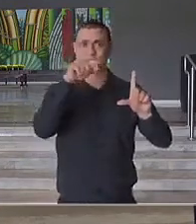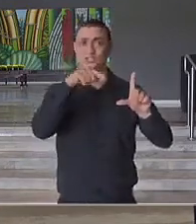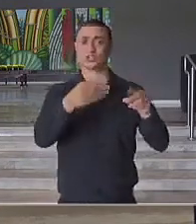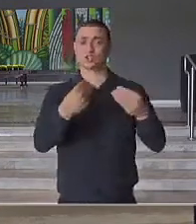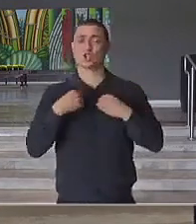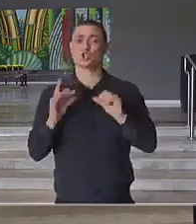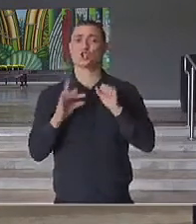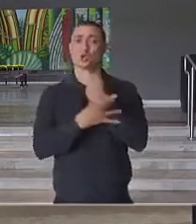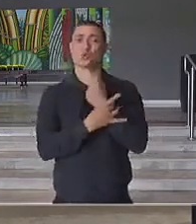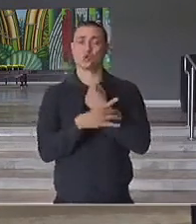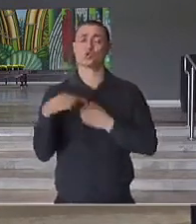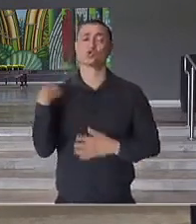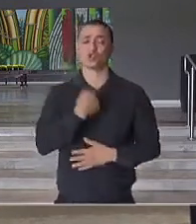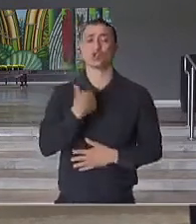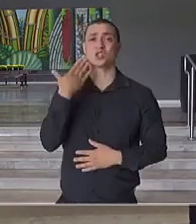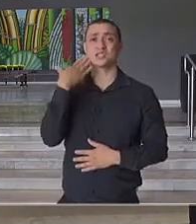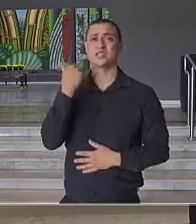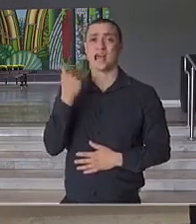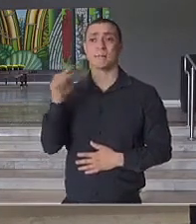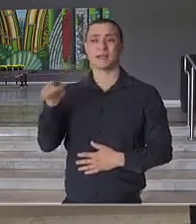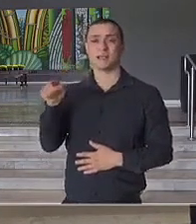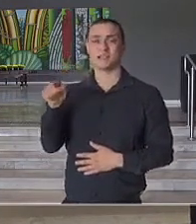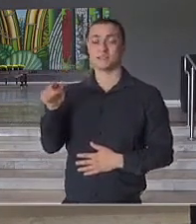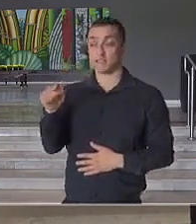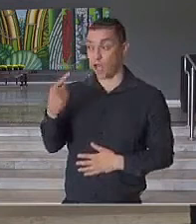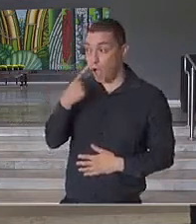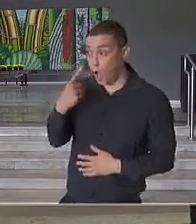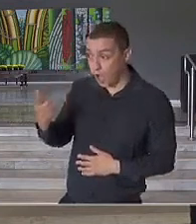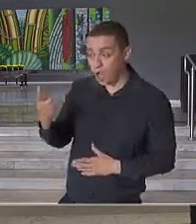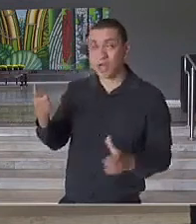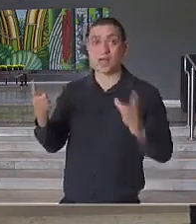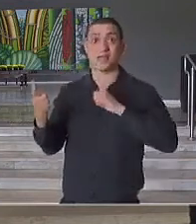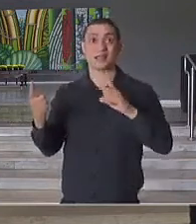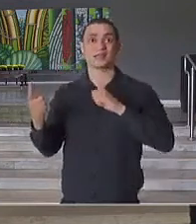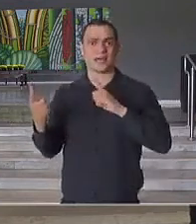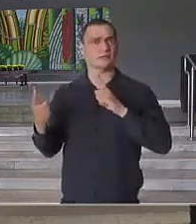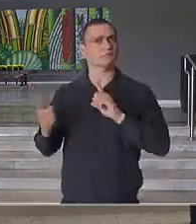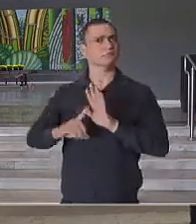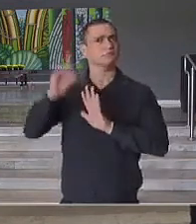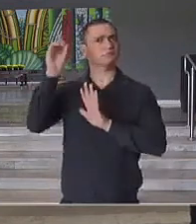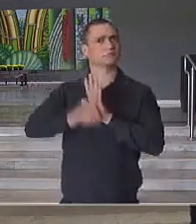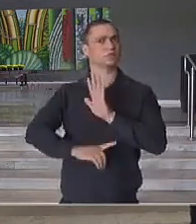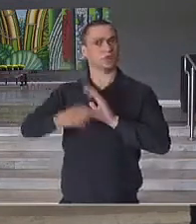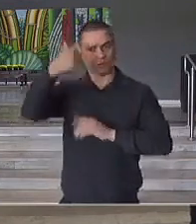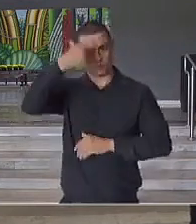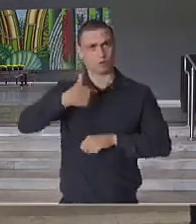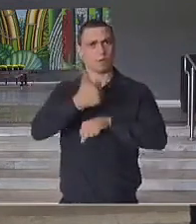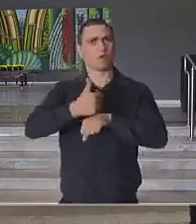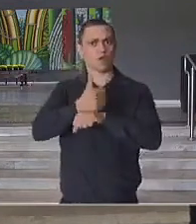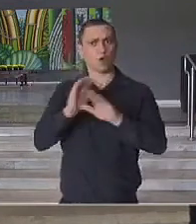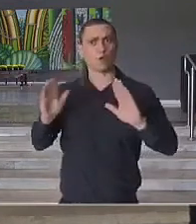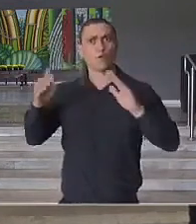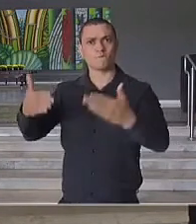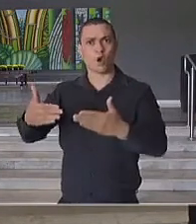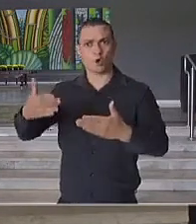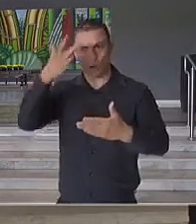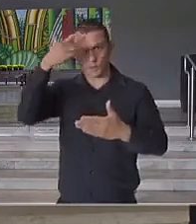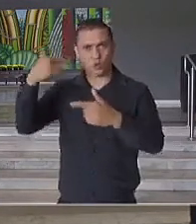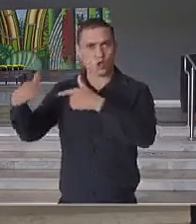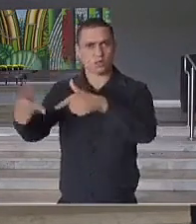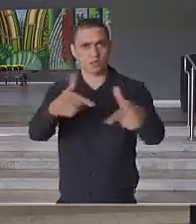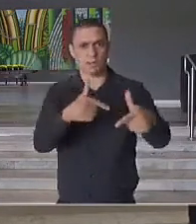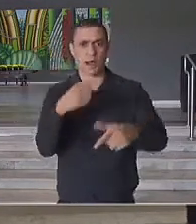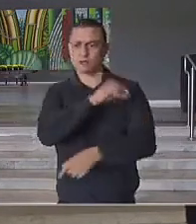grande de nós sabermos, através dessa plataforma que tem uma prerrogativa técnica voltada para quem está